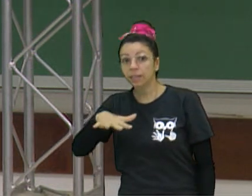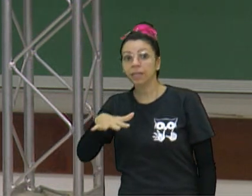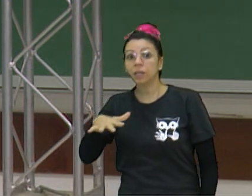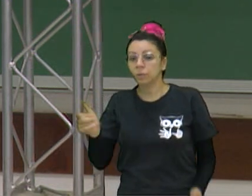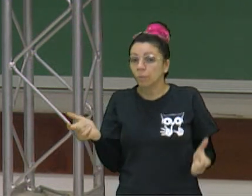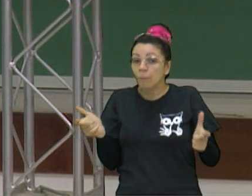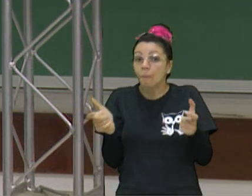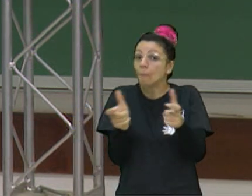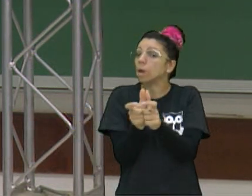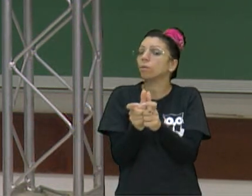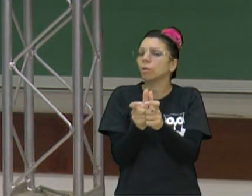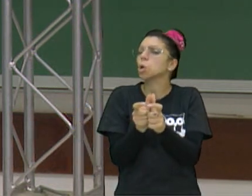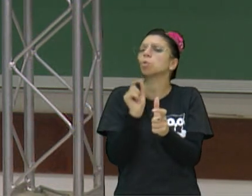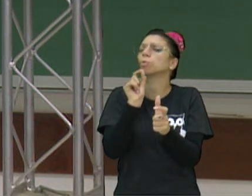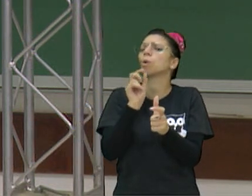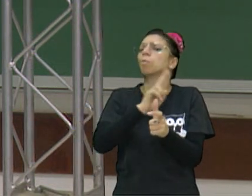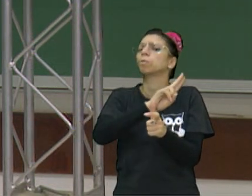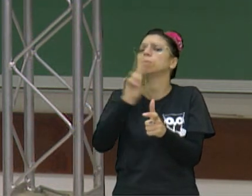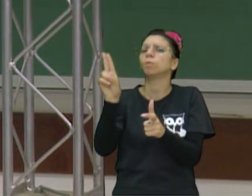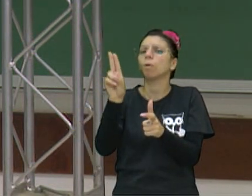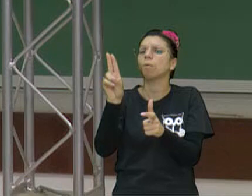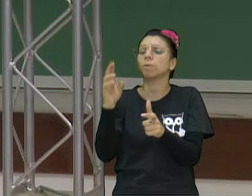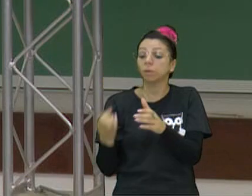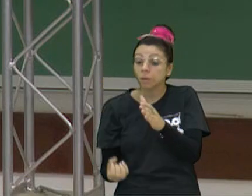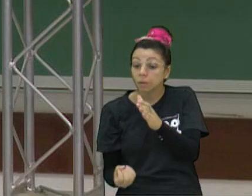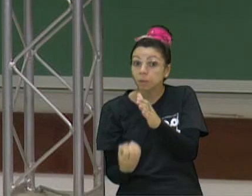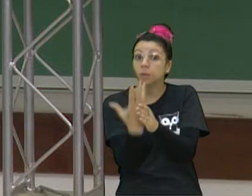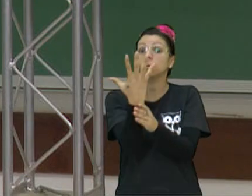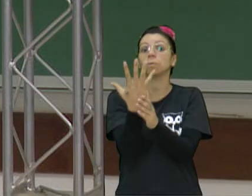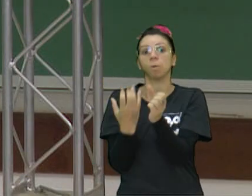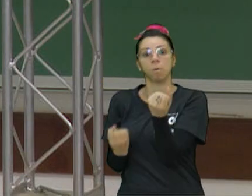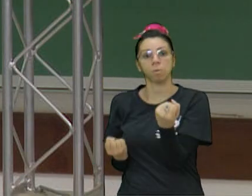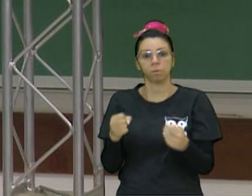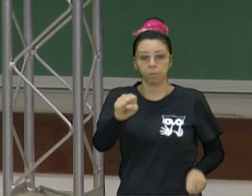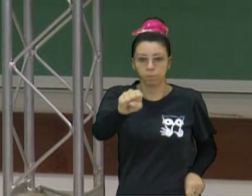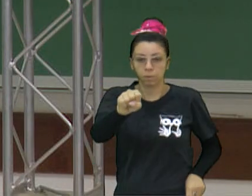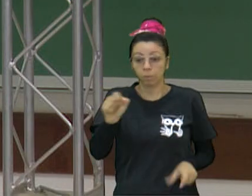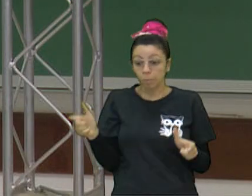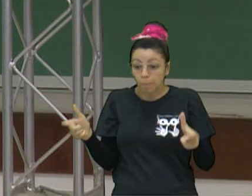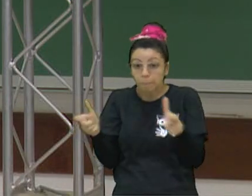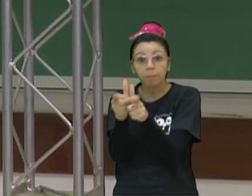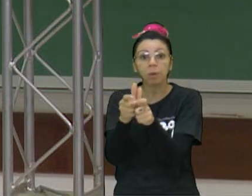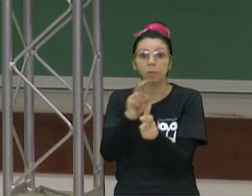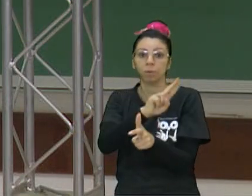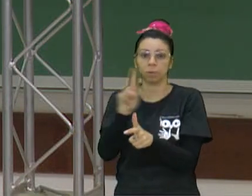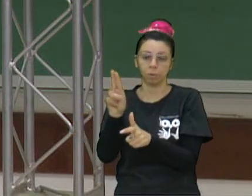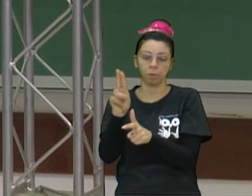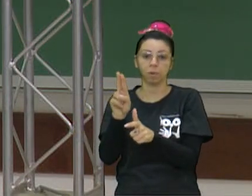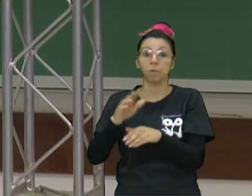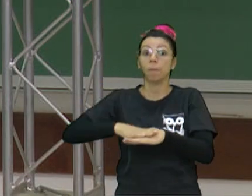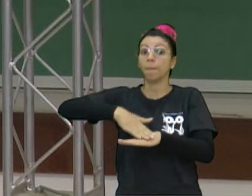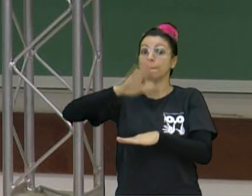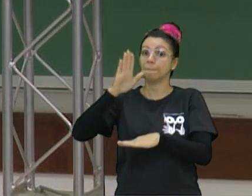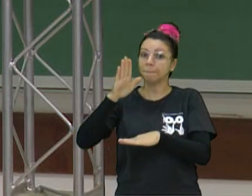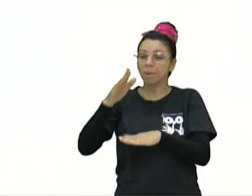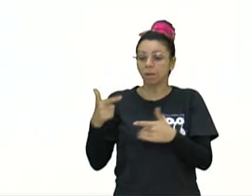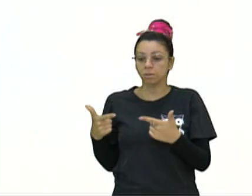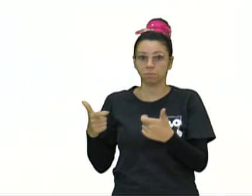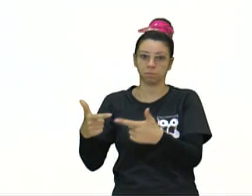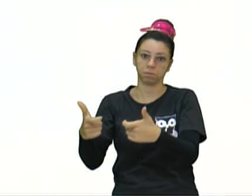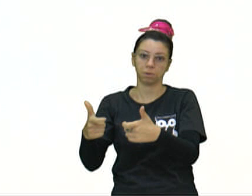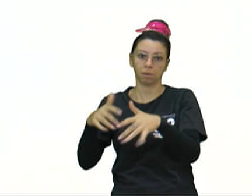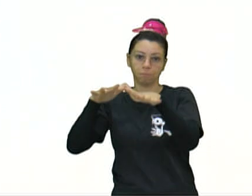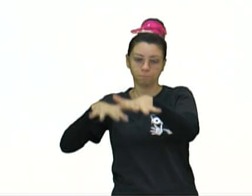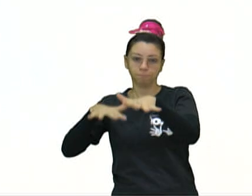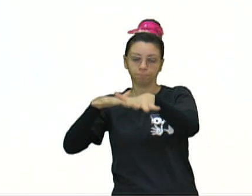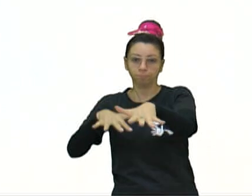Coreia também, onde era que foi criada, que deu origem ao Taekwondo. Então é para marcar o menor desses reinos e o mais guerreiro. Resposta correta,